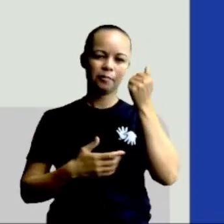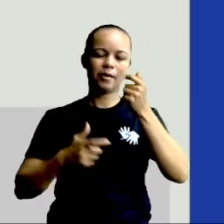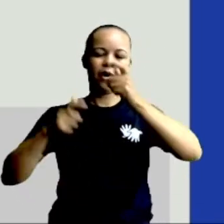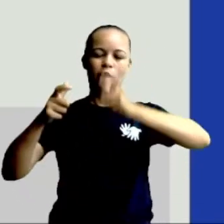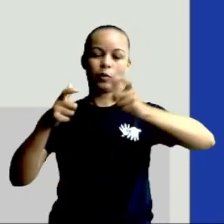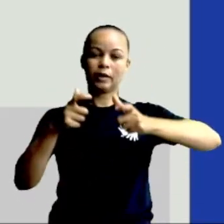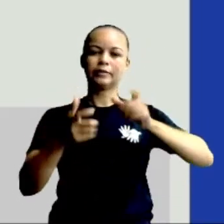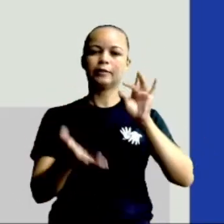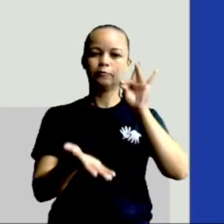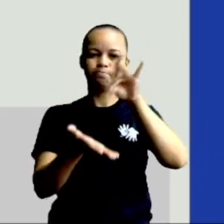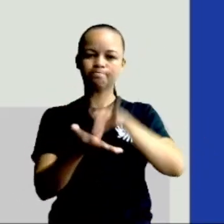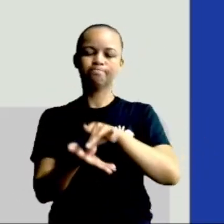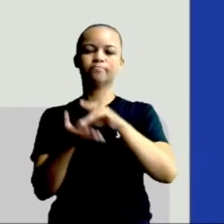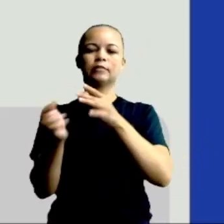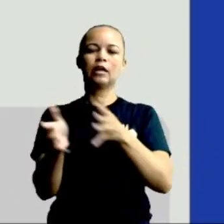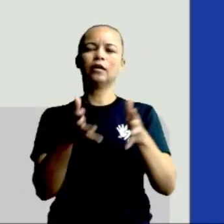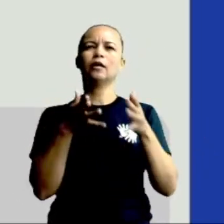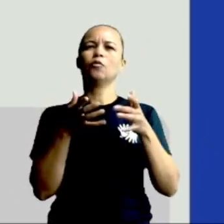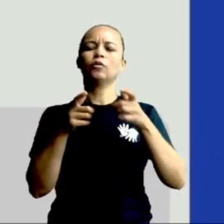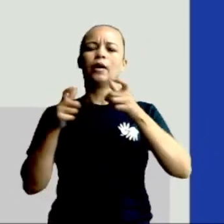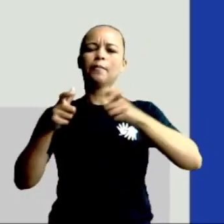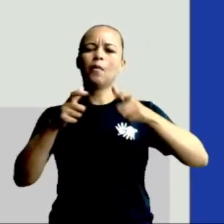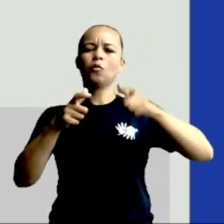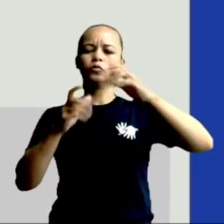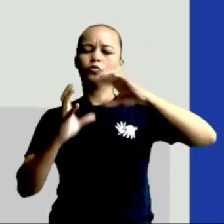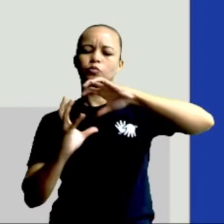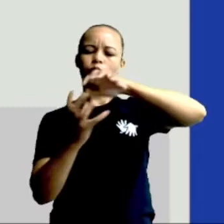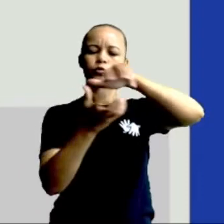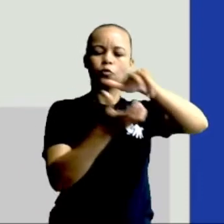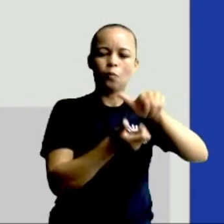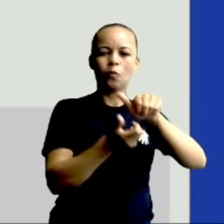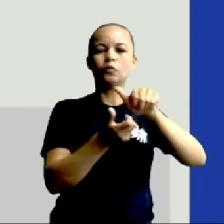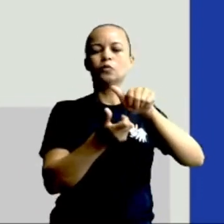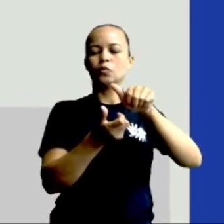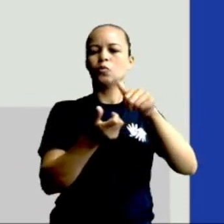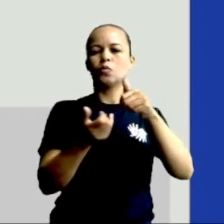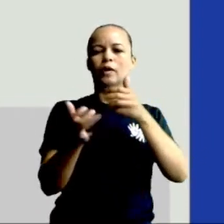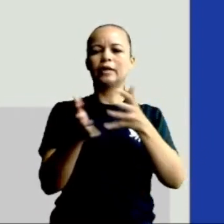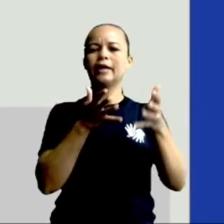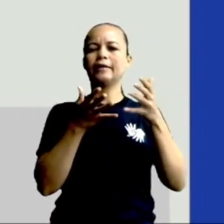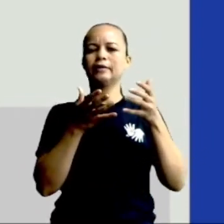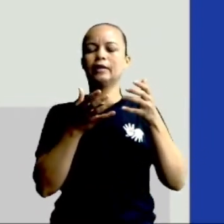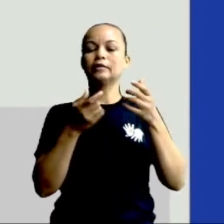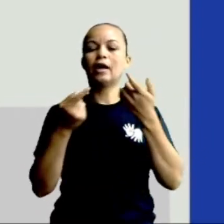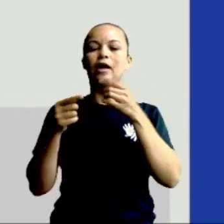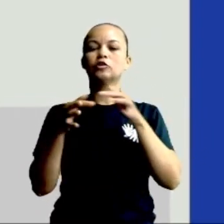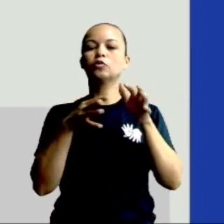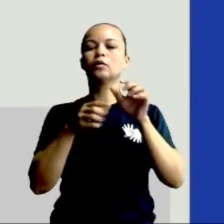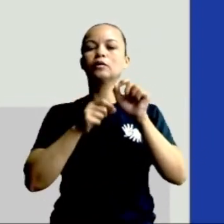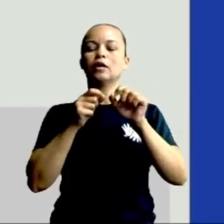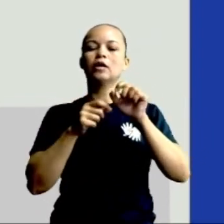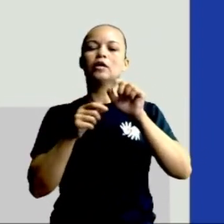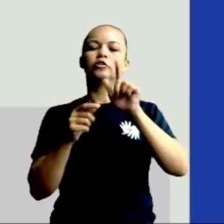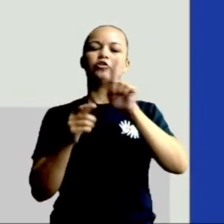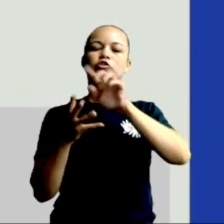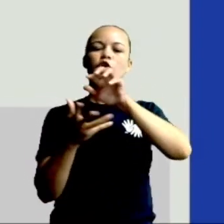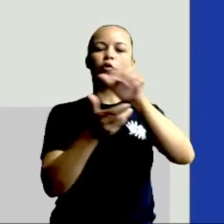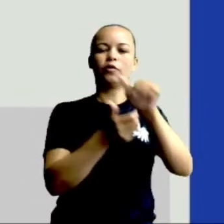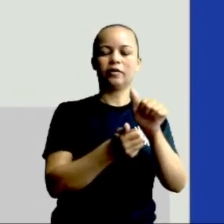localização exata de qualquer ponto na face da Terra que entram em jogo as coordenadas